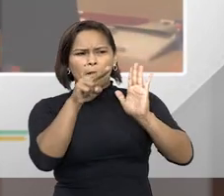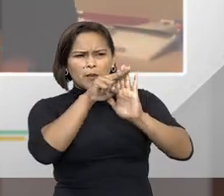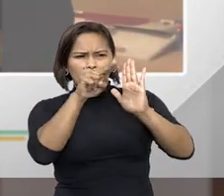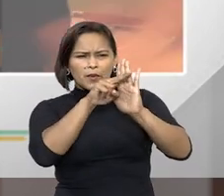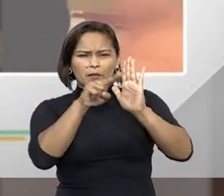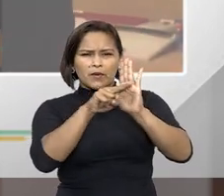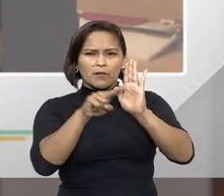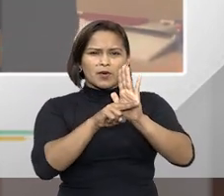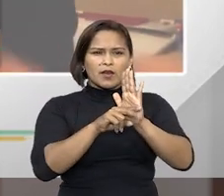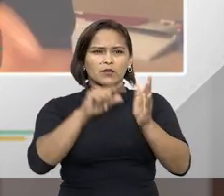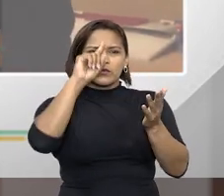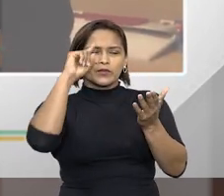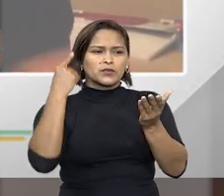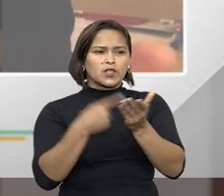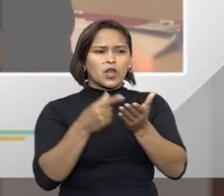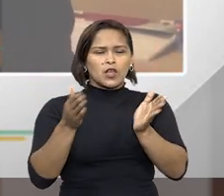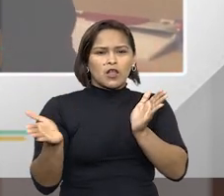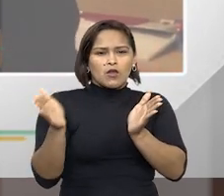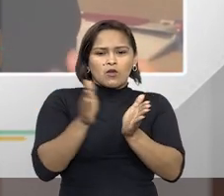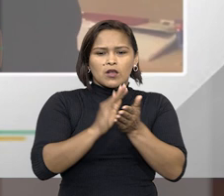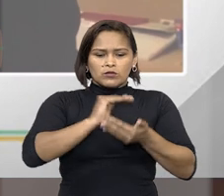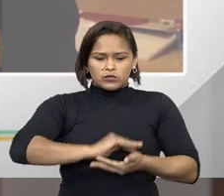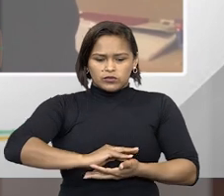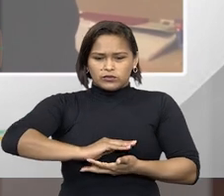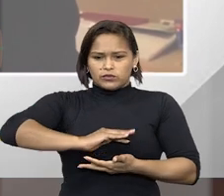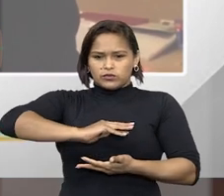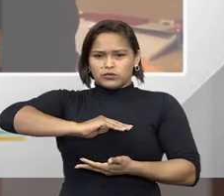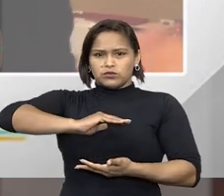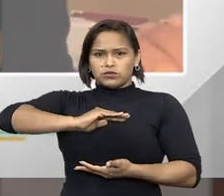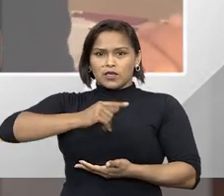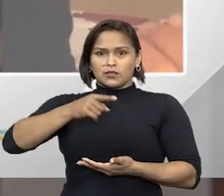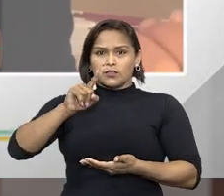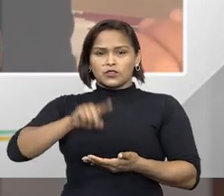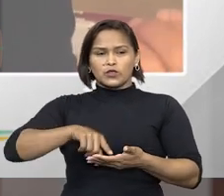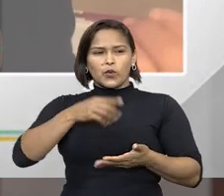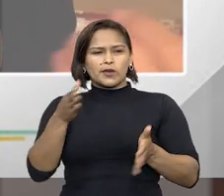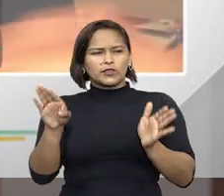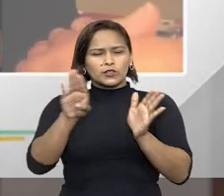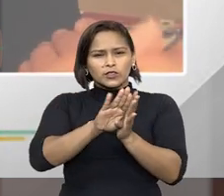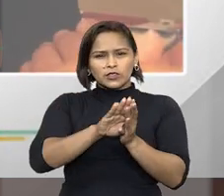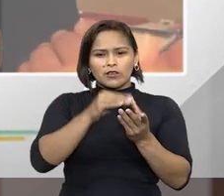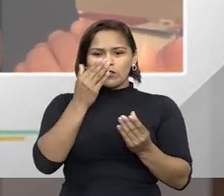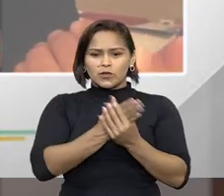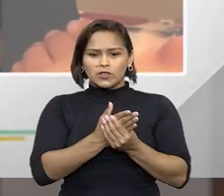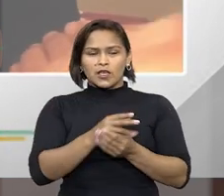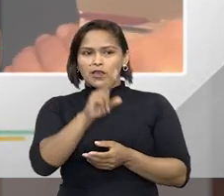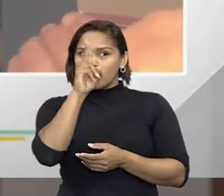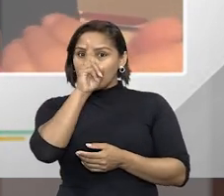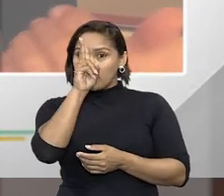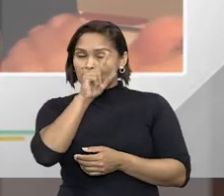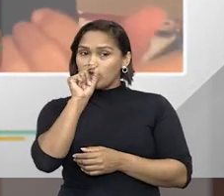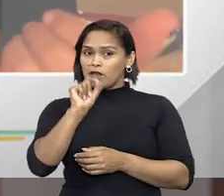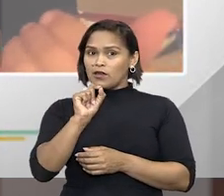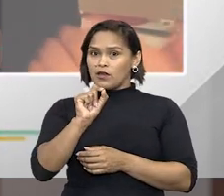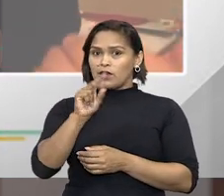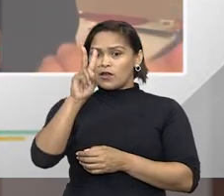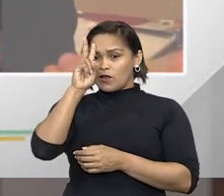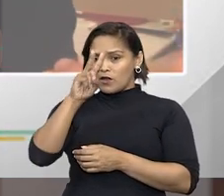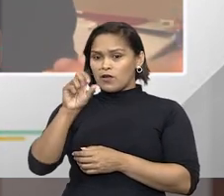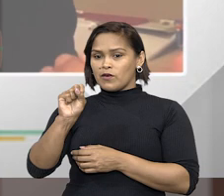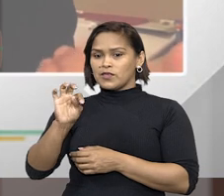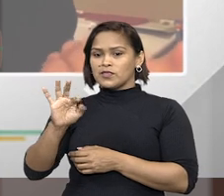e ele foi fazendo umas fichinhas e tal. Quando chegava um determinado processo, ele lembrava que o Supremo já tinha julgado